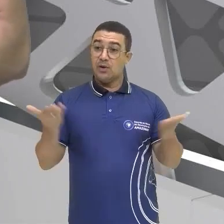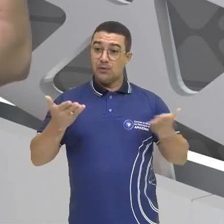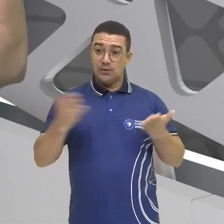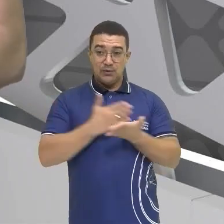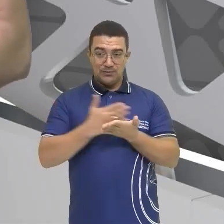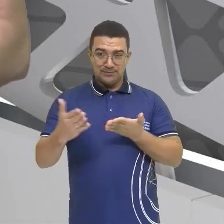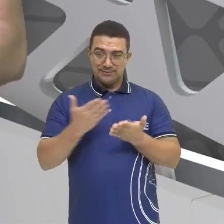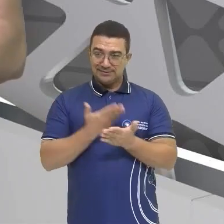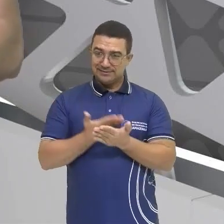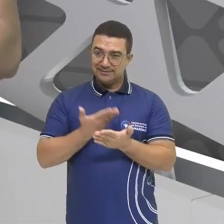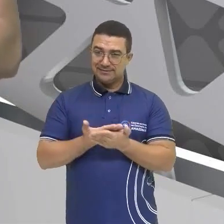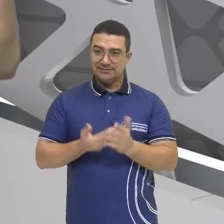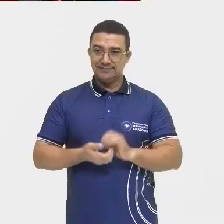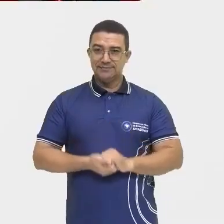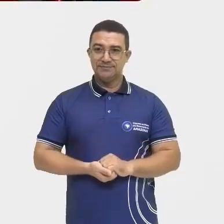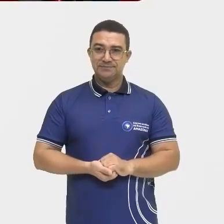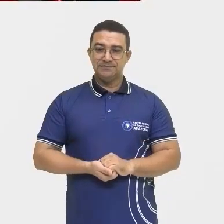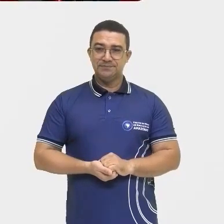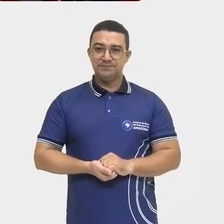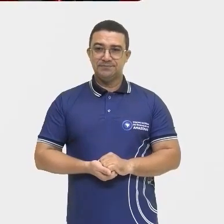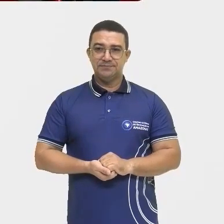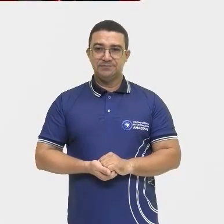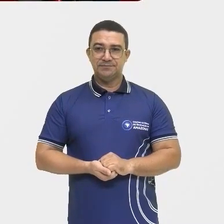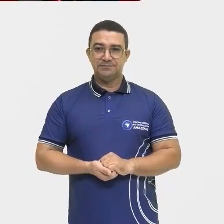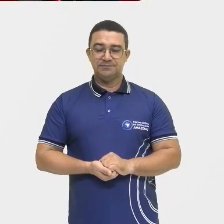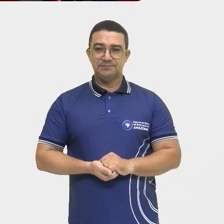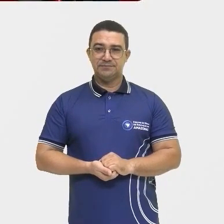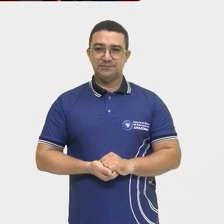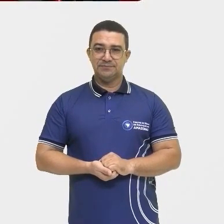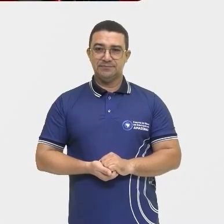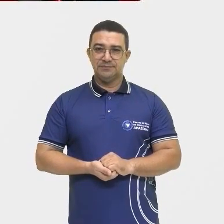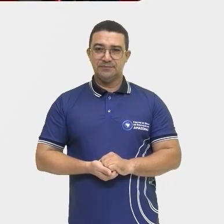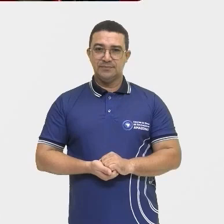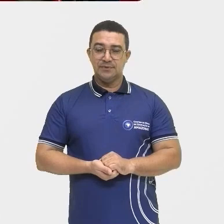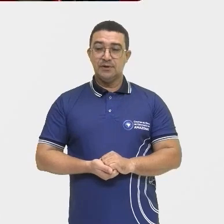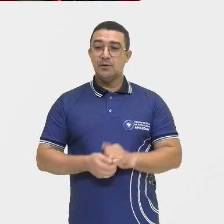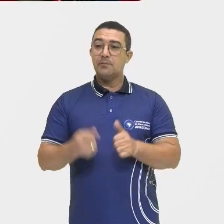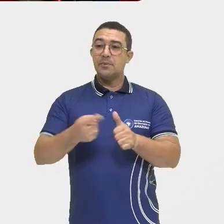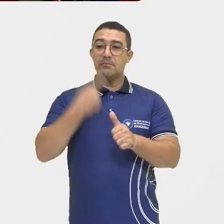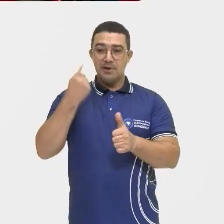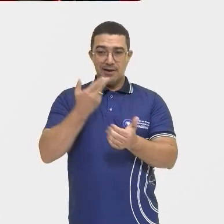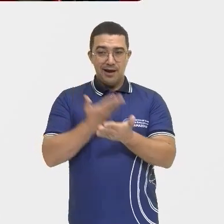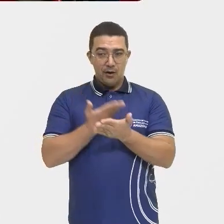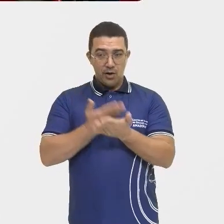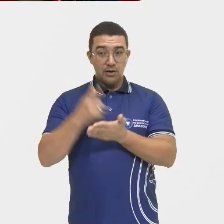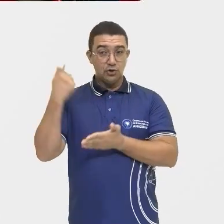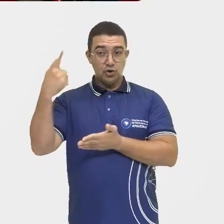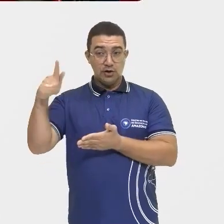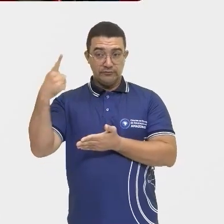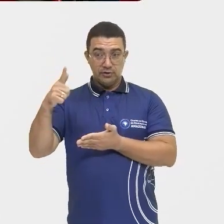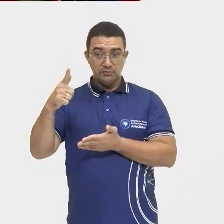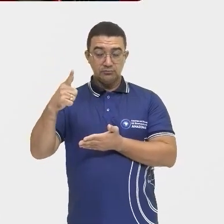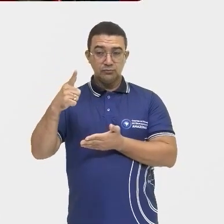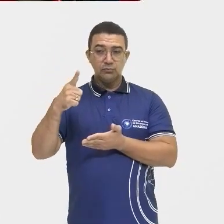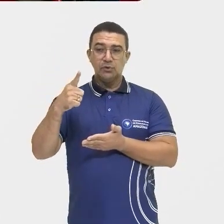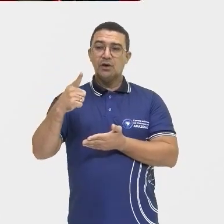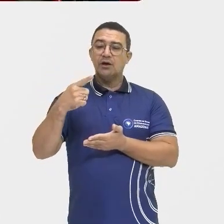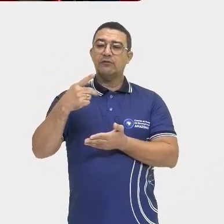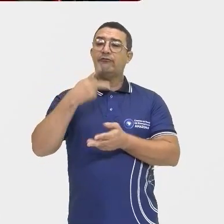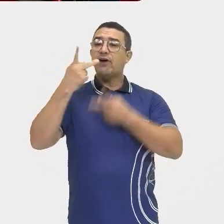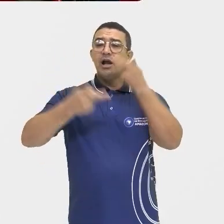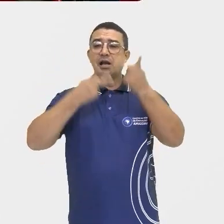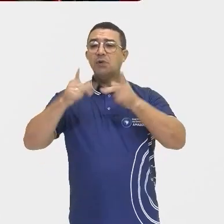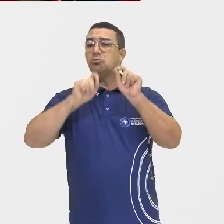Iniciamos a nossa aula. Vamos lá? Olha só. Durante a primeira aula de geografia que vocês estiveram comigo, nós falamos sobre